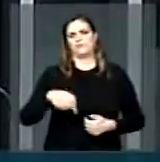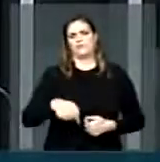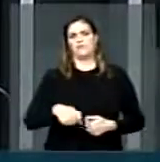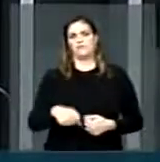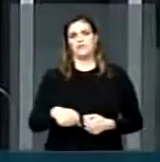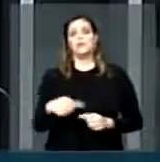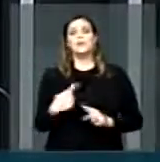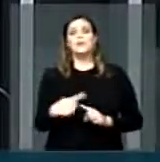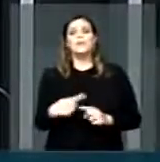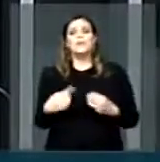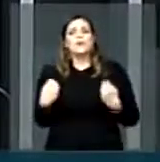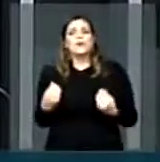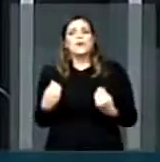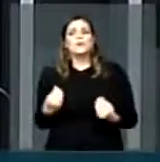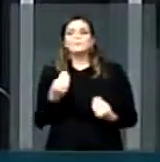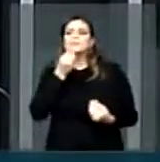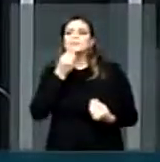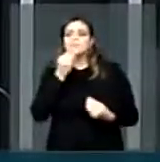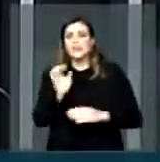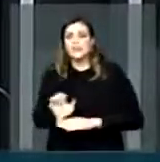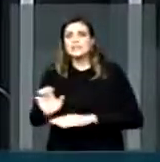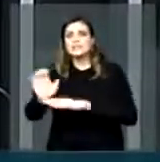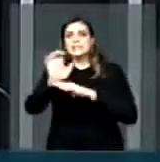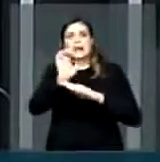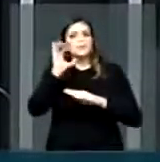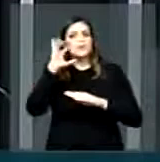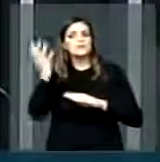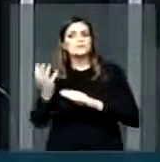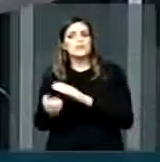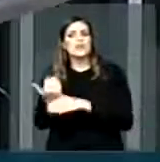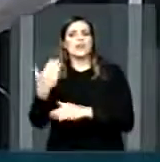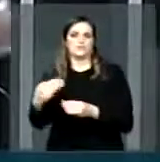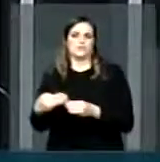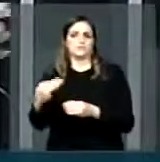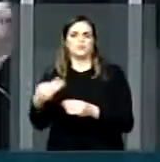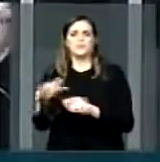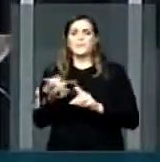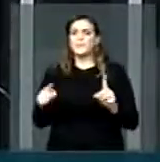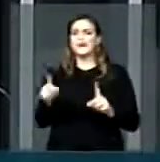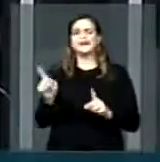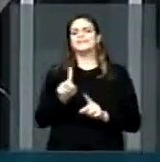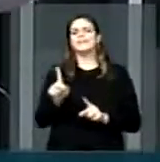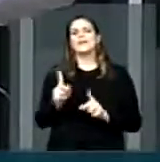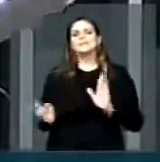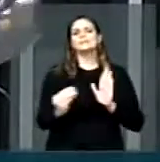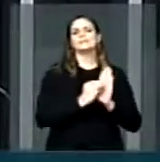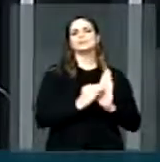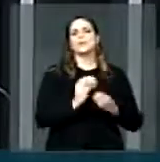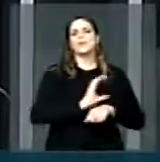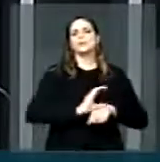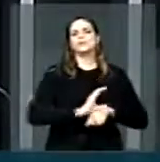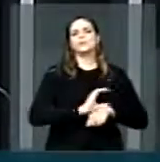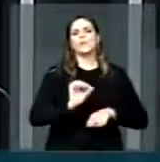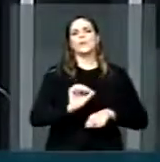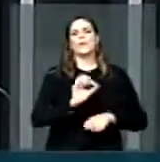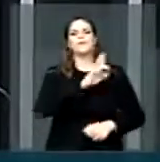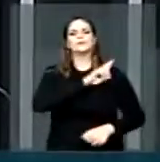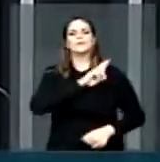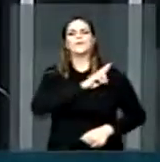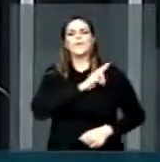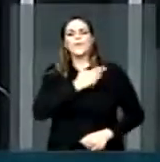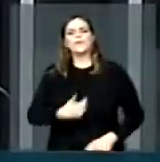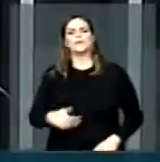a criação de um município lá no Pará, lá na Bahia, lá em Minas Gerais, do Isalci, lá